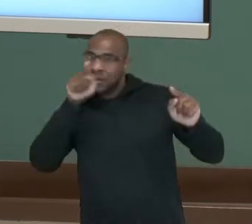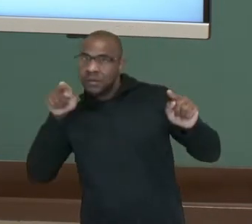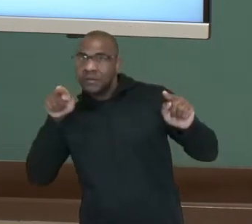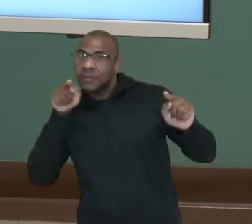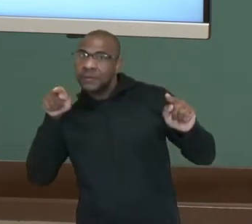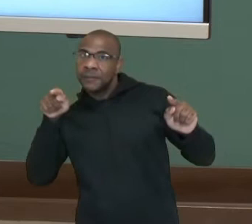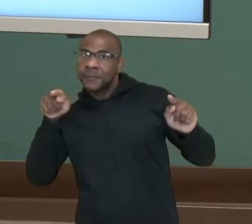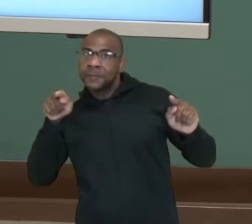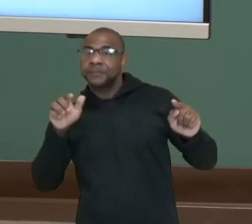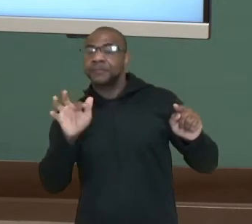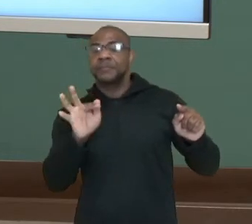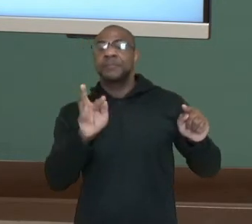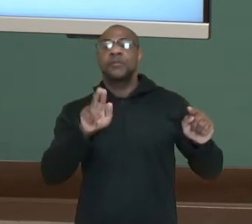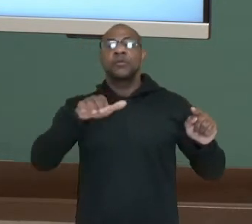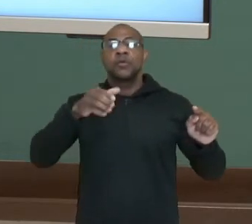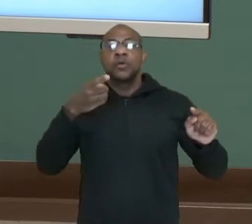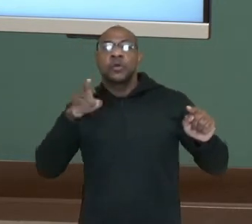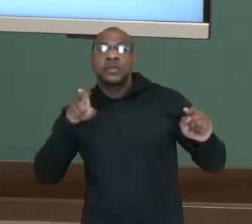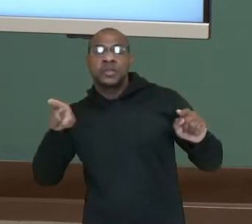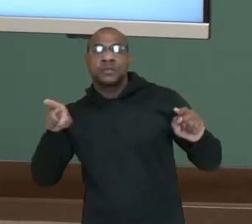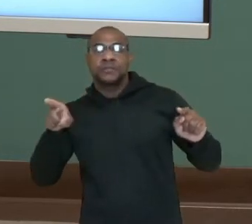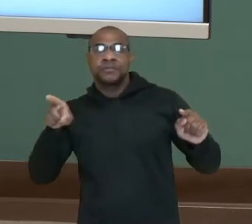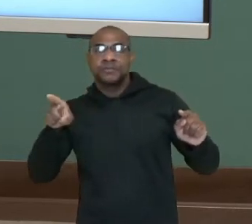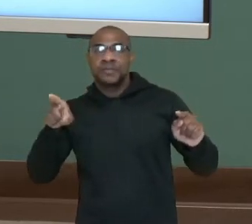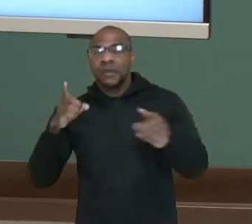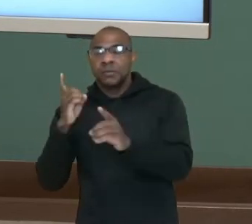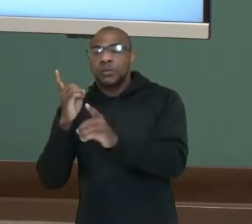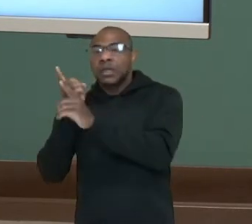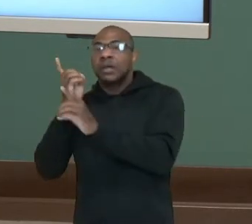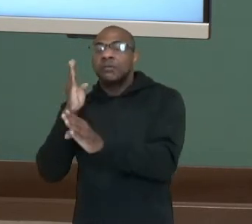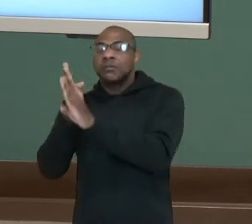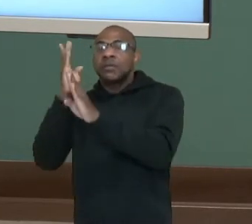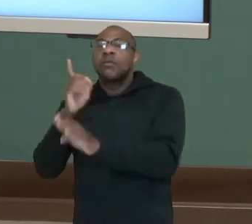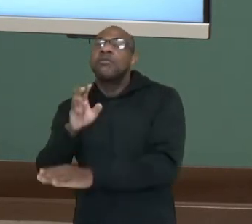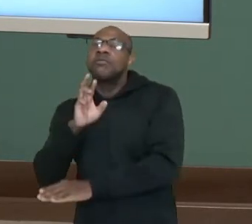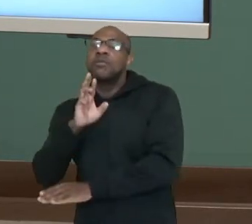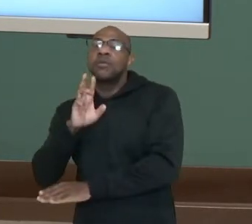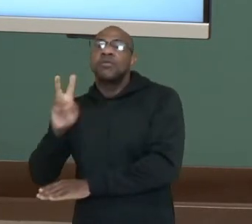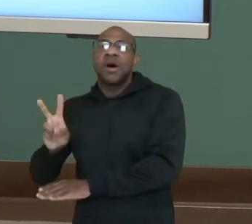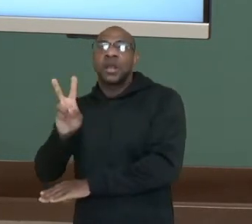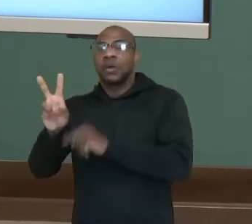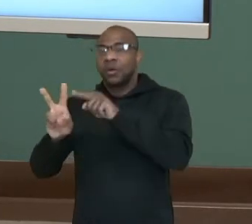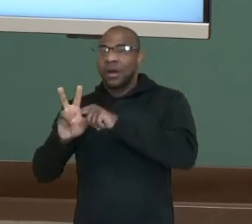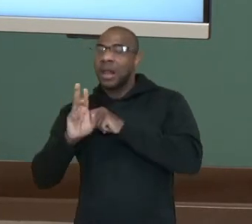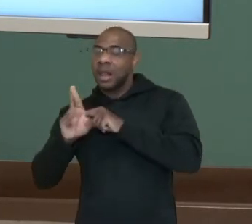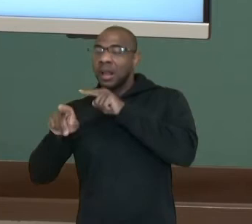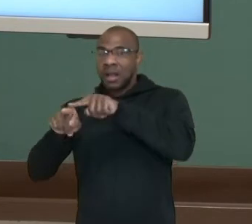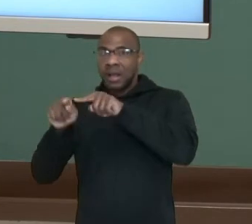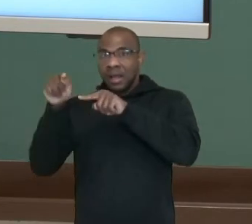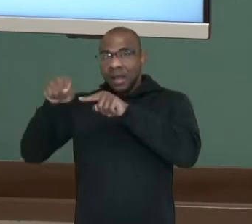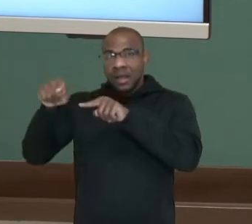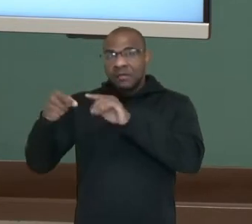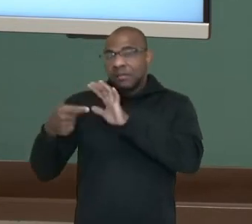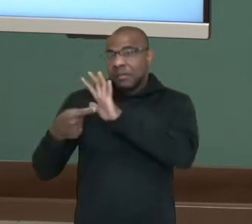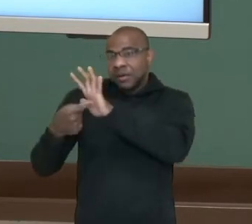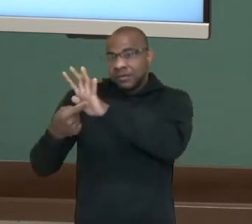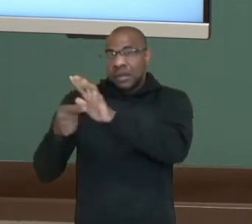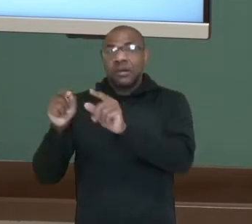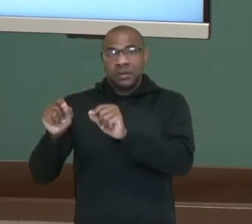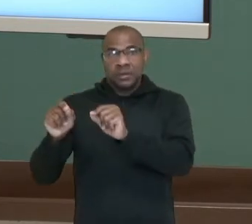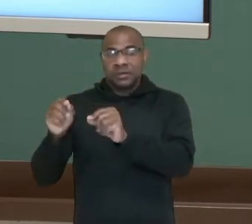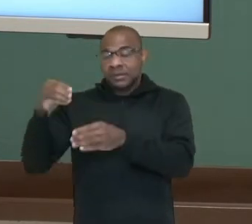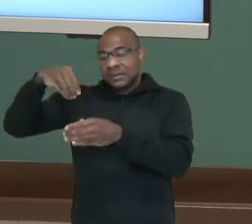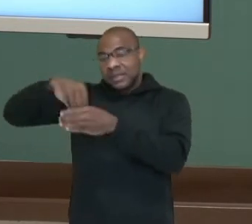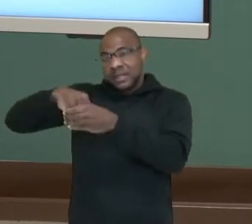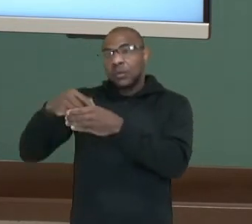Coloca na função e vou chegar num valor resultado, um valor de resultado. Esses resultados vão estar organizados dentro de